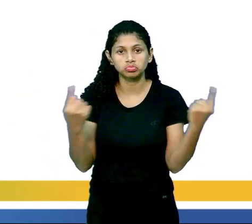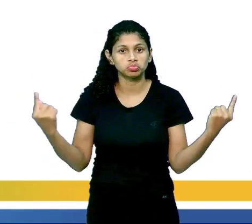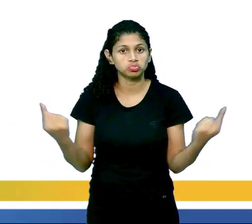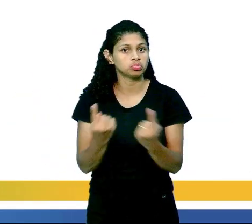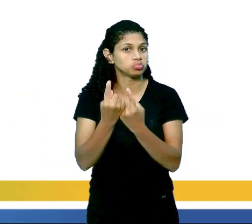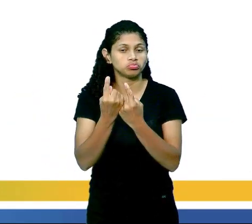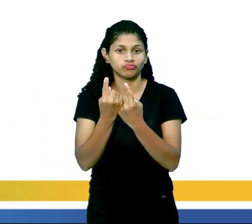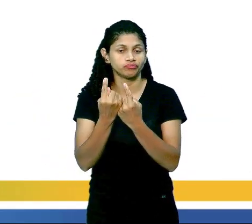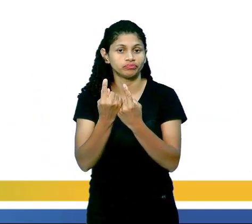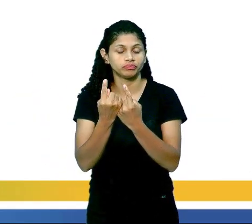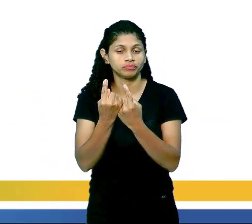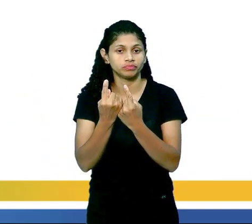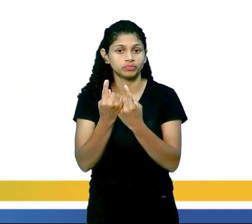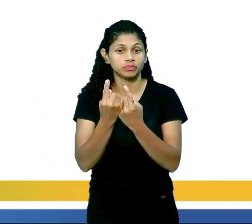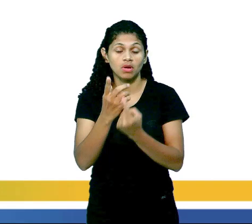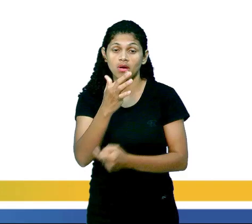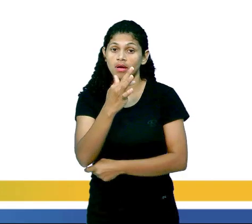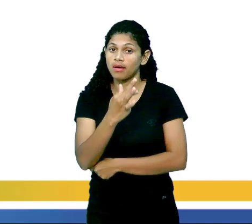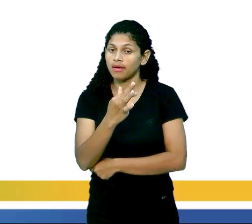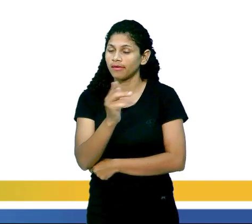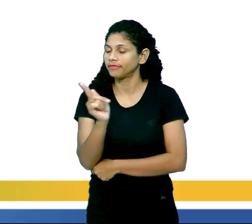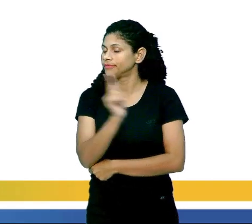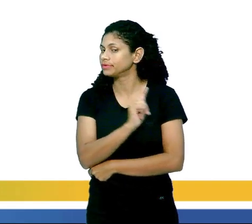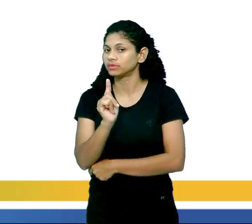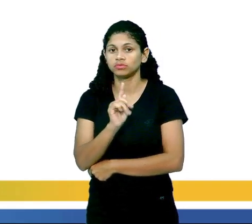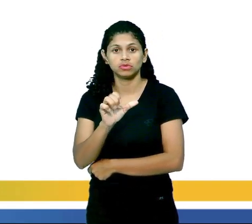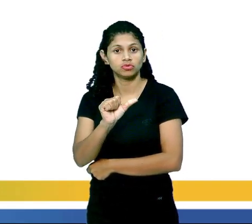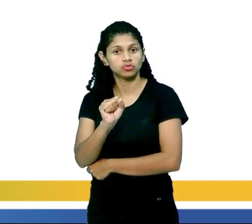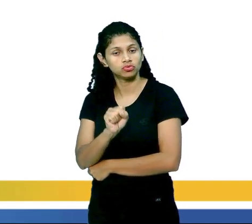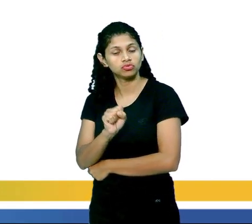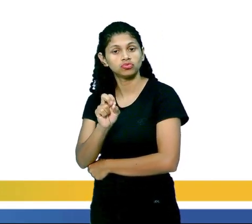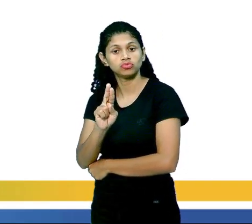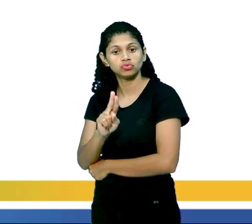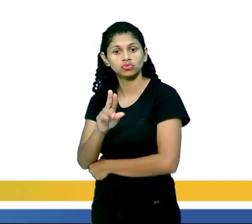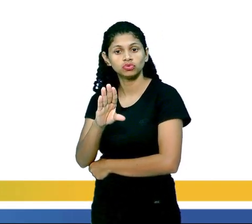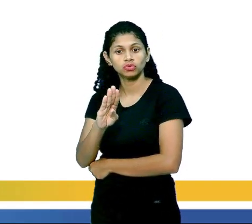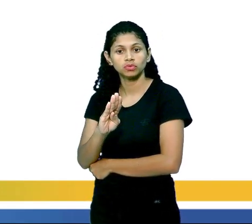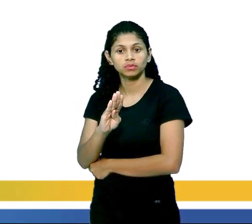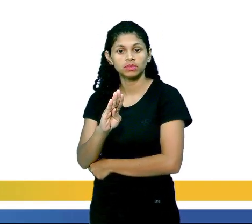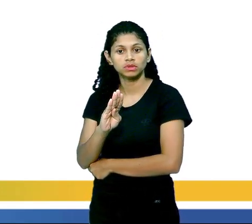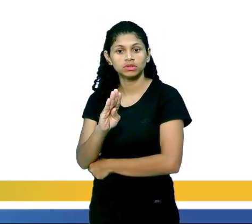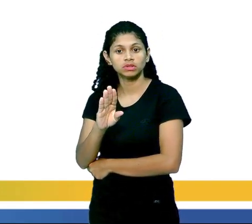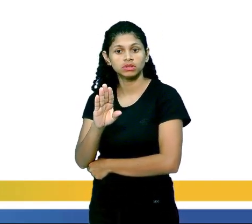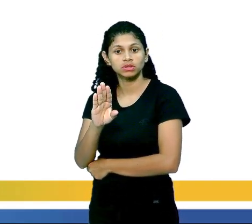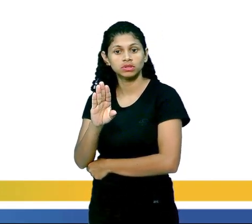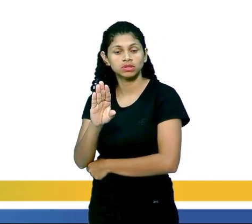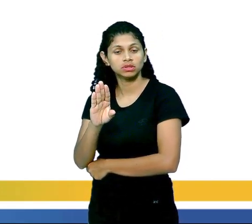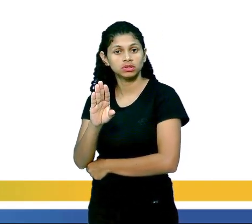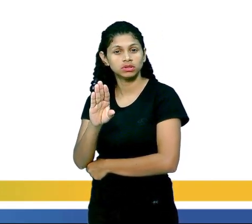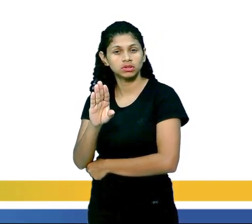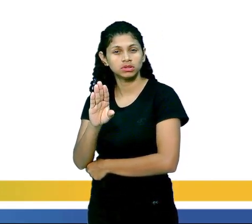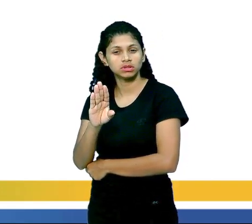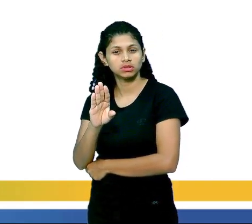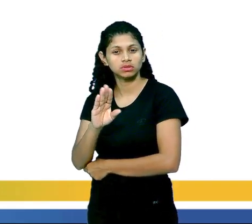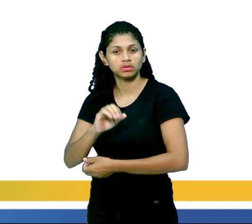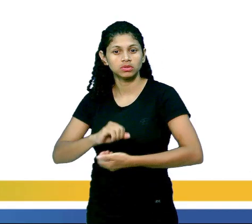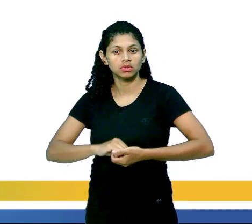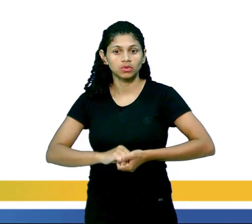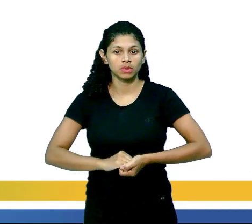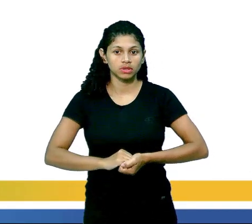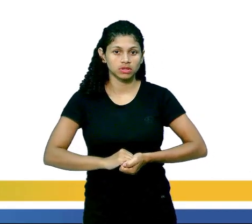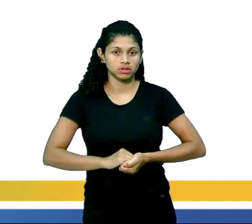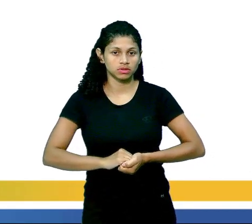F não é sobrejetiva. Dessa forma, não é